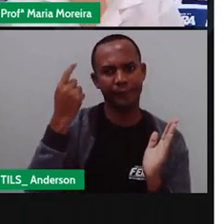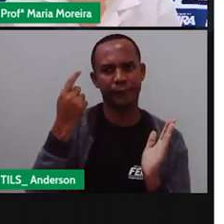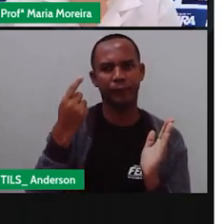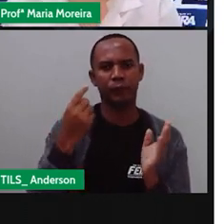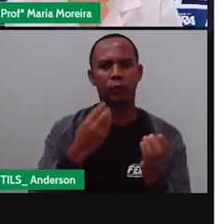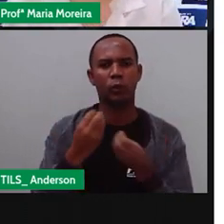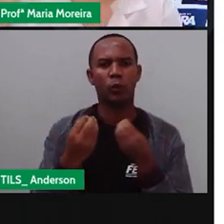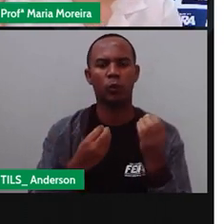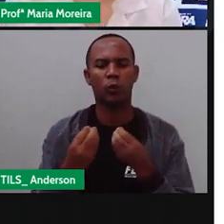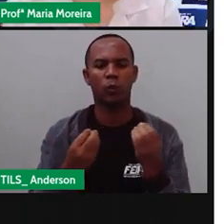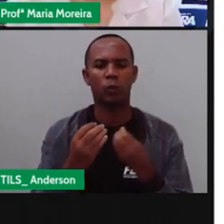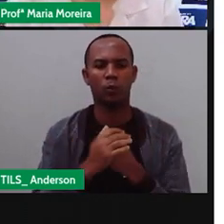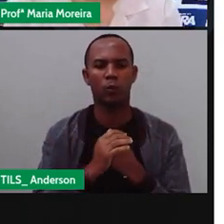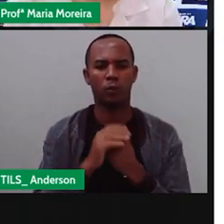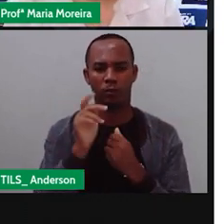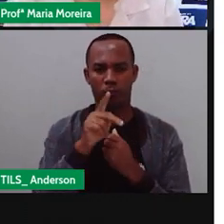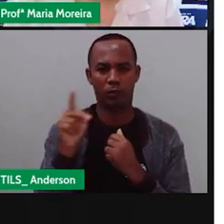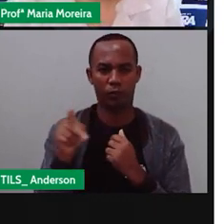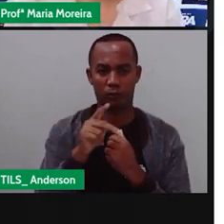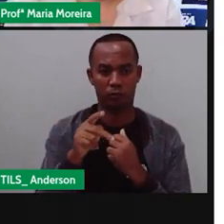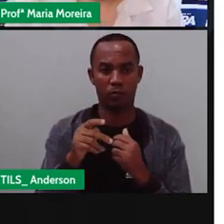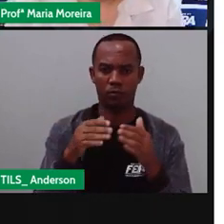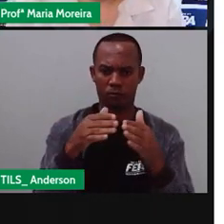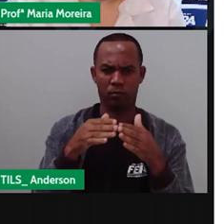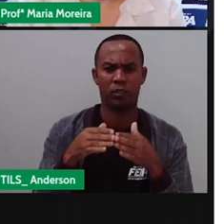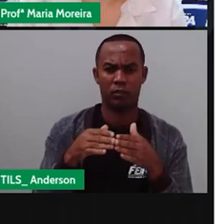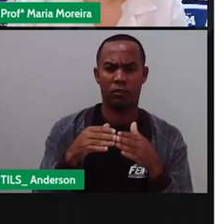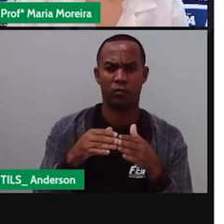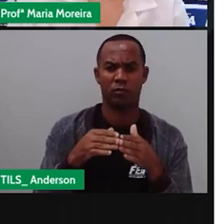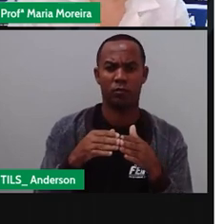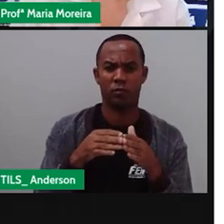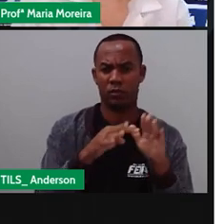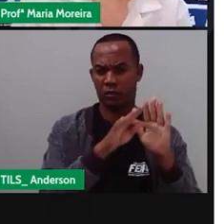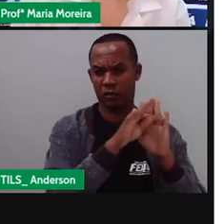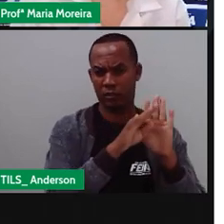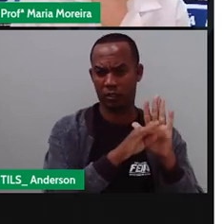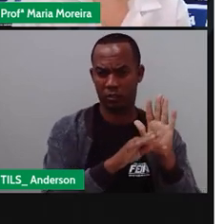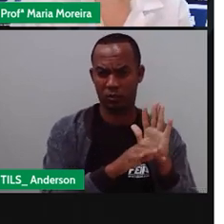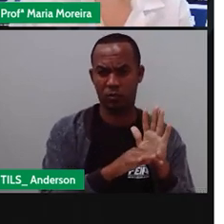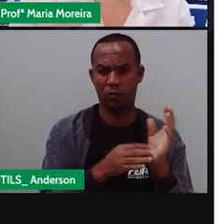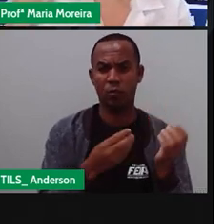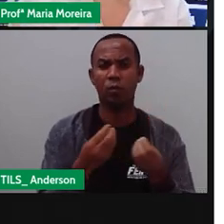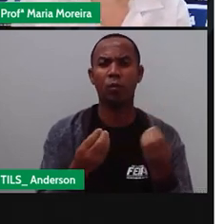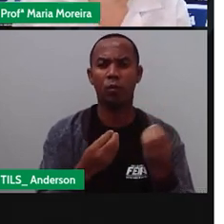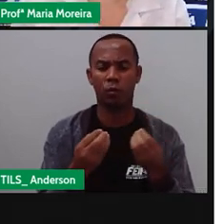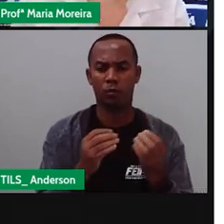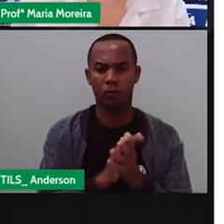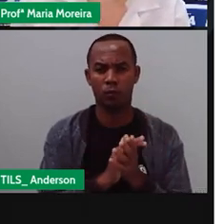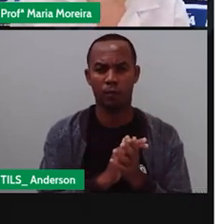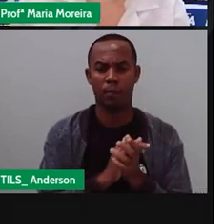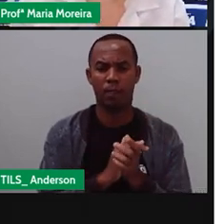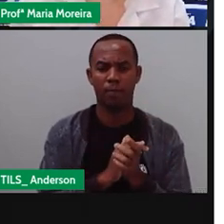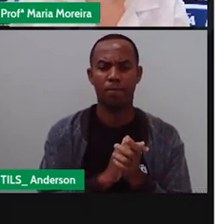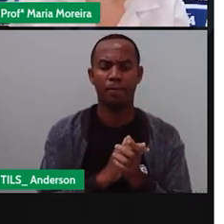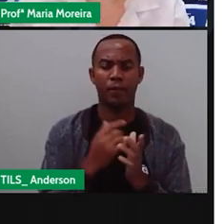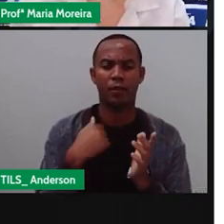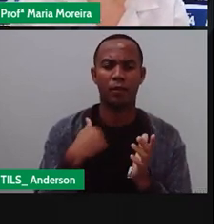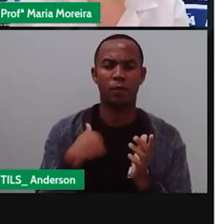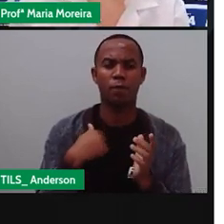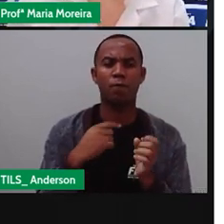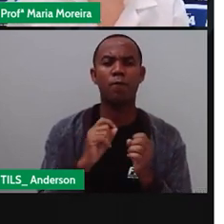e se a Pró pediu, se o professor aí pediu um texto para vocês, né? Então, ele me pediu um texto, o que eu vou